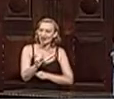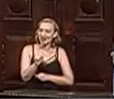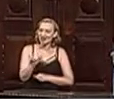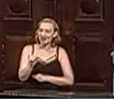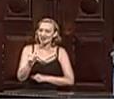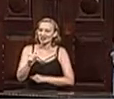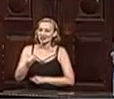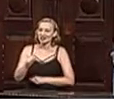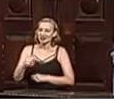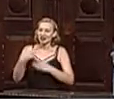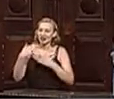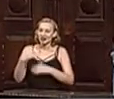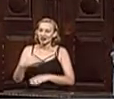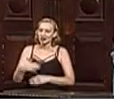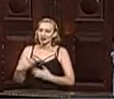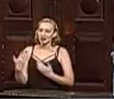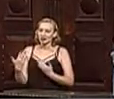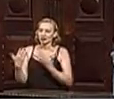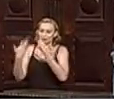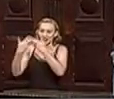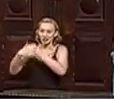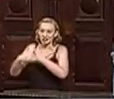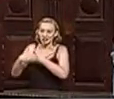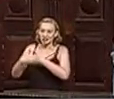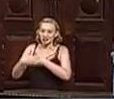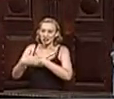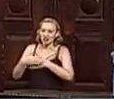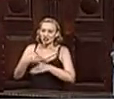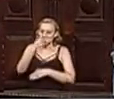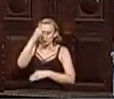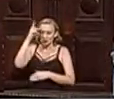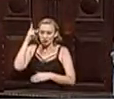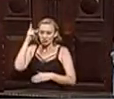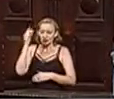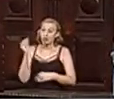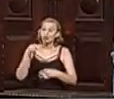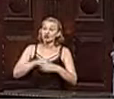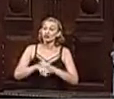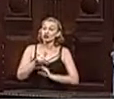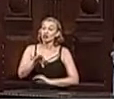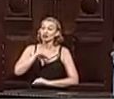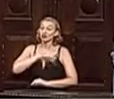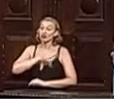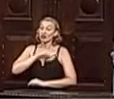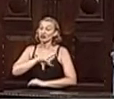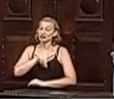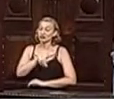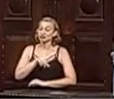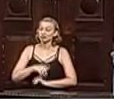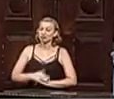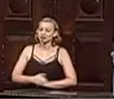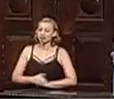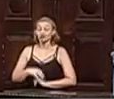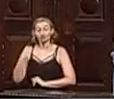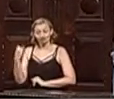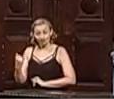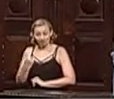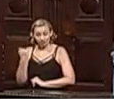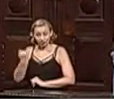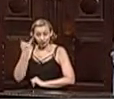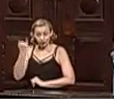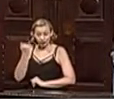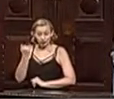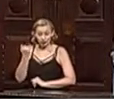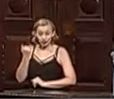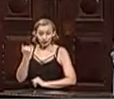a presença maciça de eleitores e sócios do Vasco naquela jornada. E é importante, senhoras